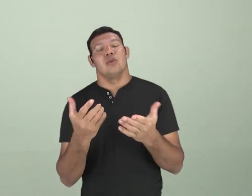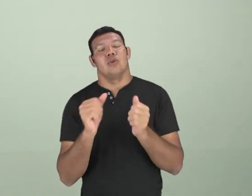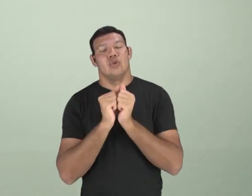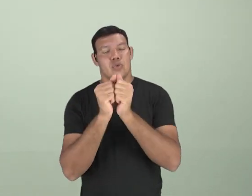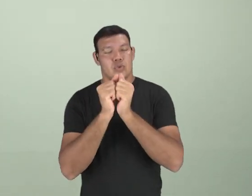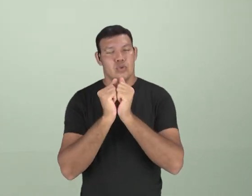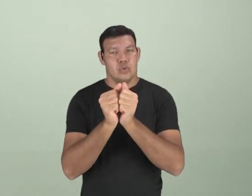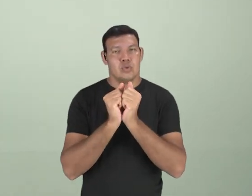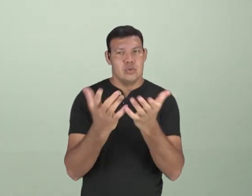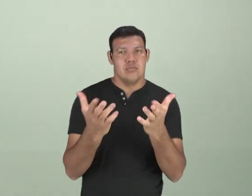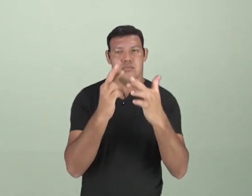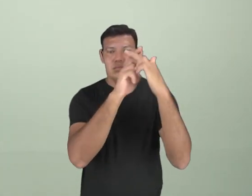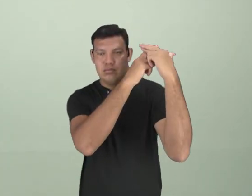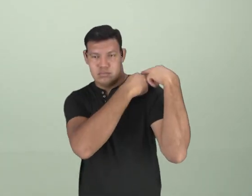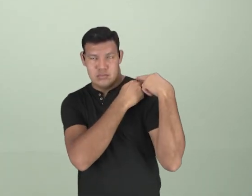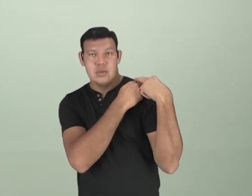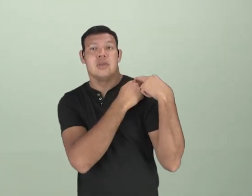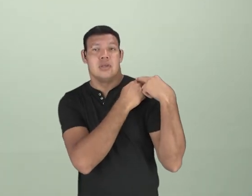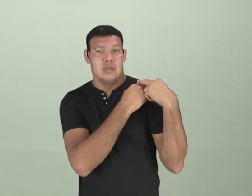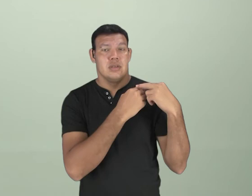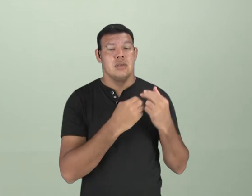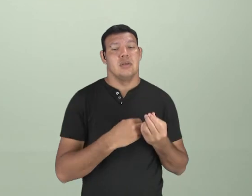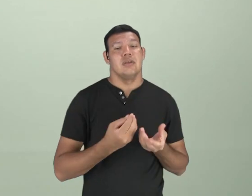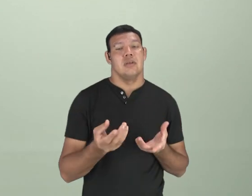quebra, digestão e absorção e